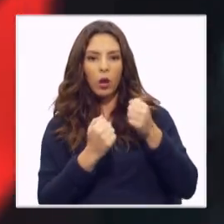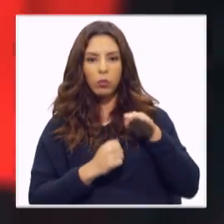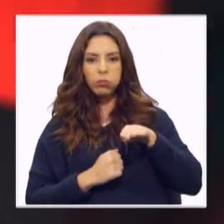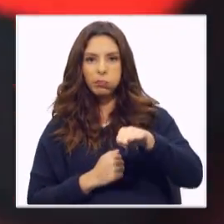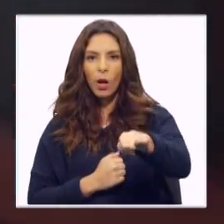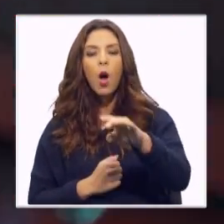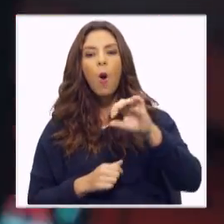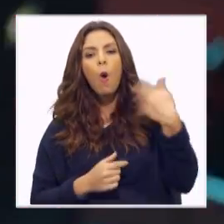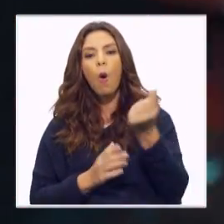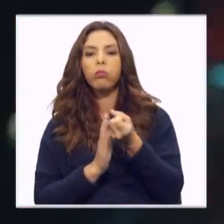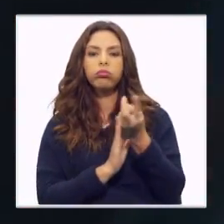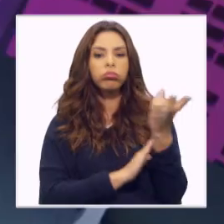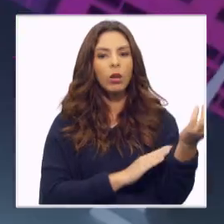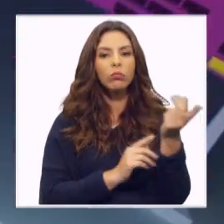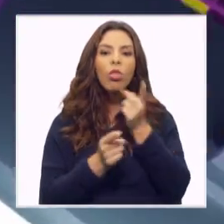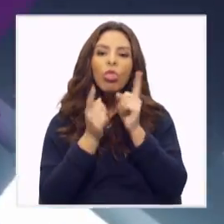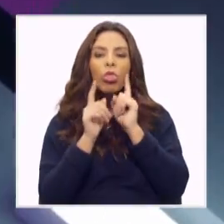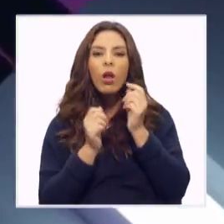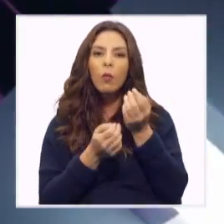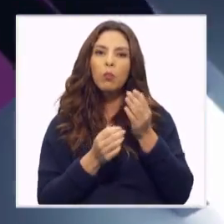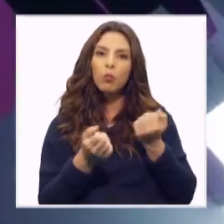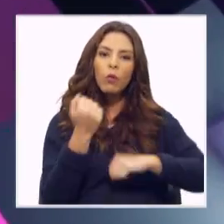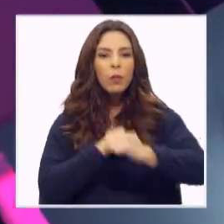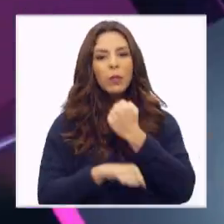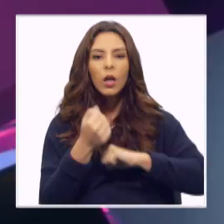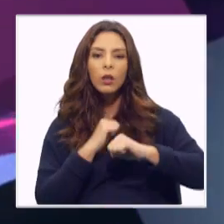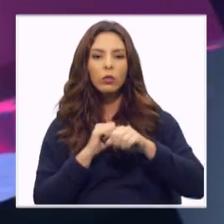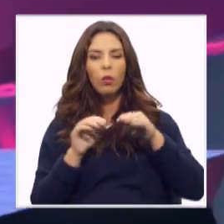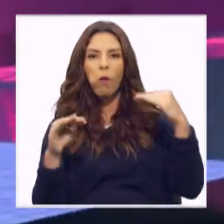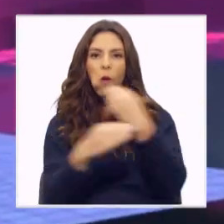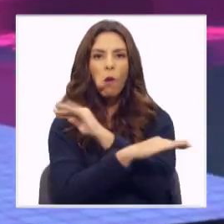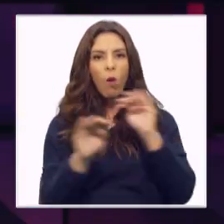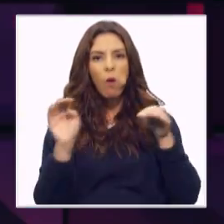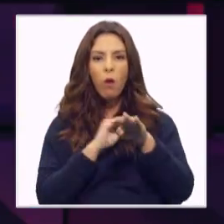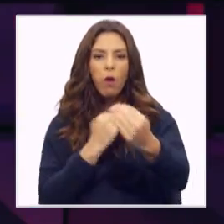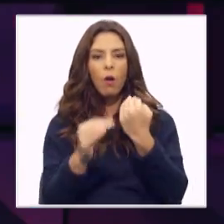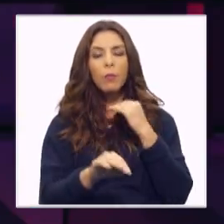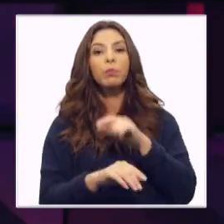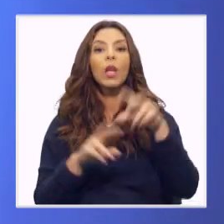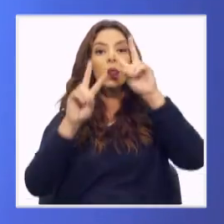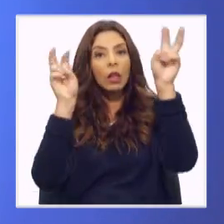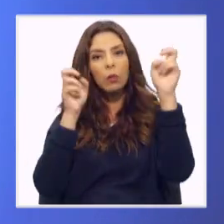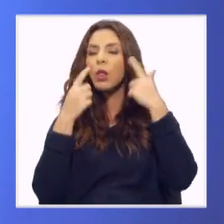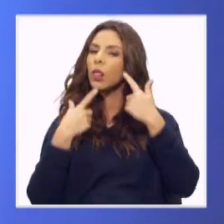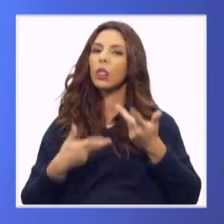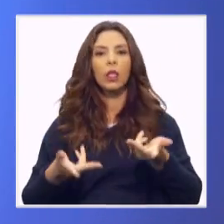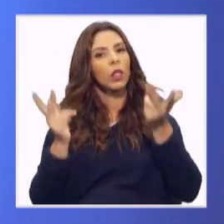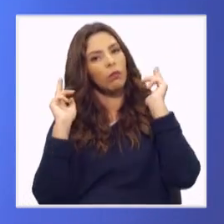carro, ou vários carros, e animá-los no meio de uma estrada, ou pronto, no meio da cidade. O tema era